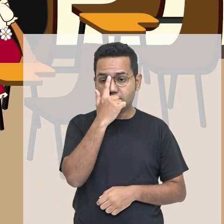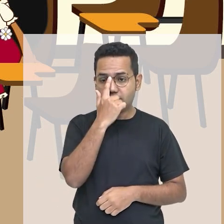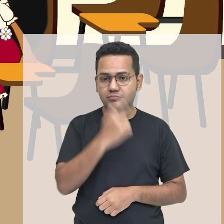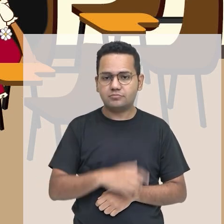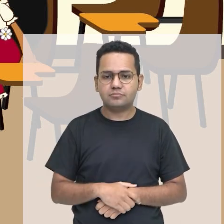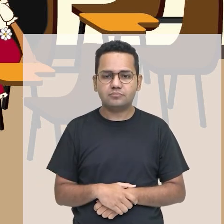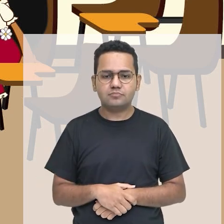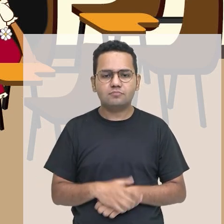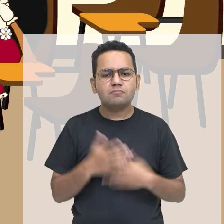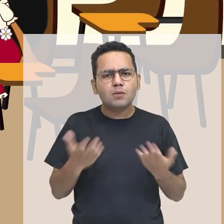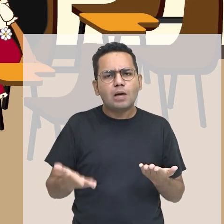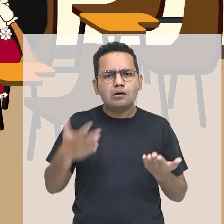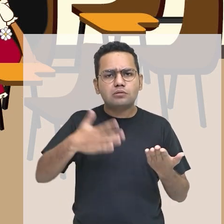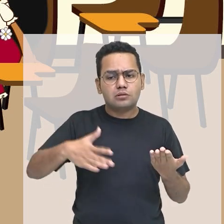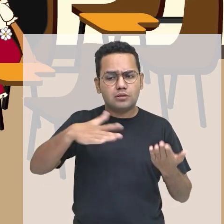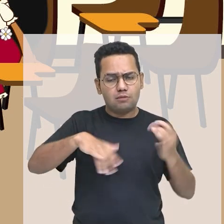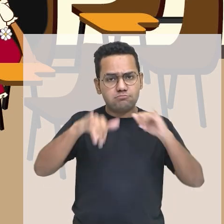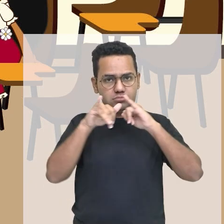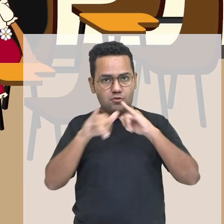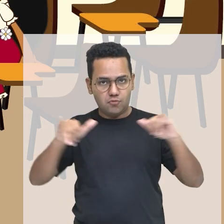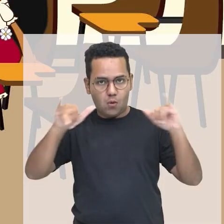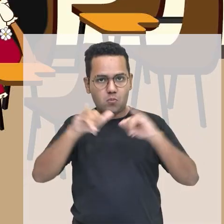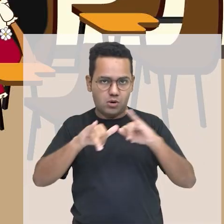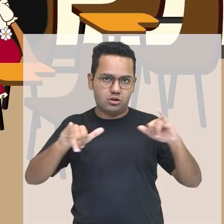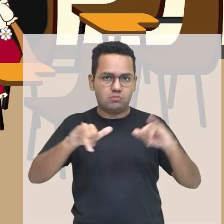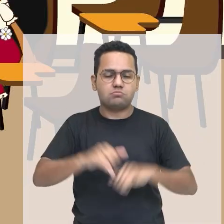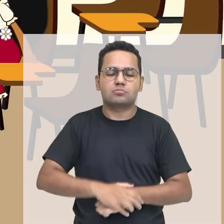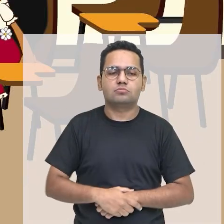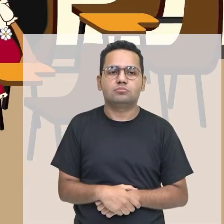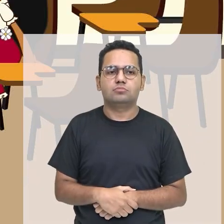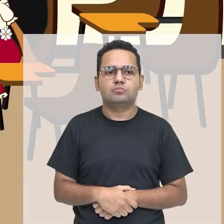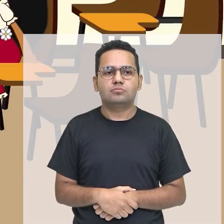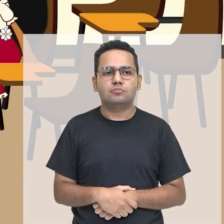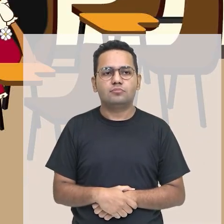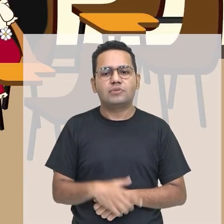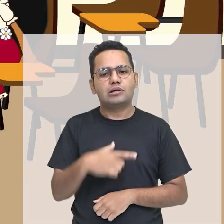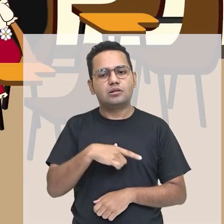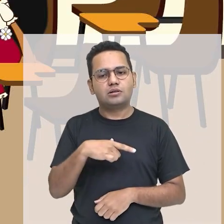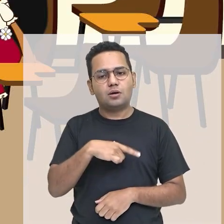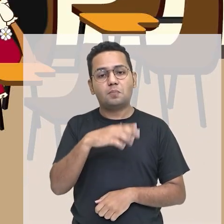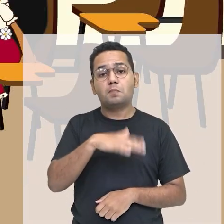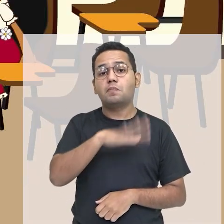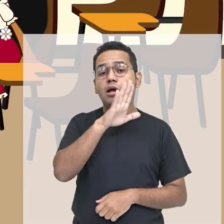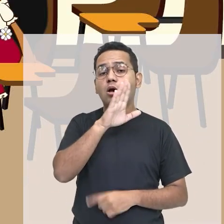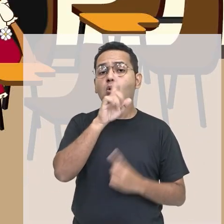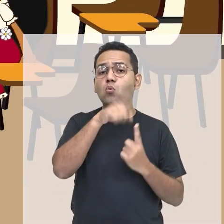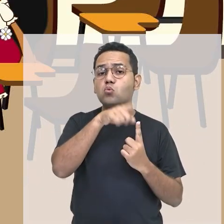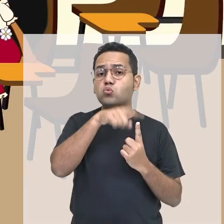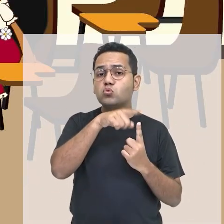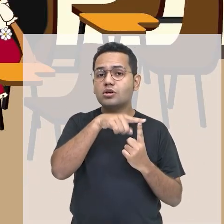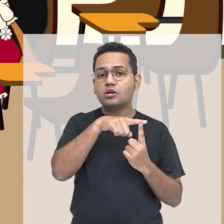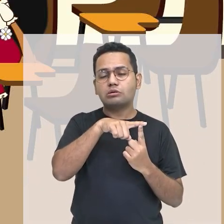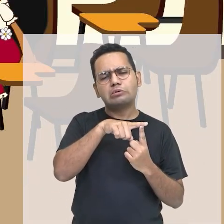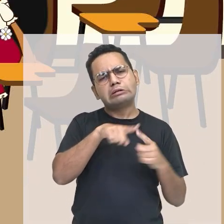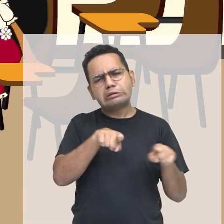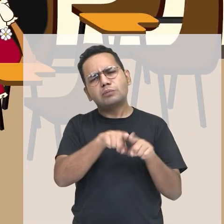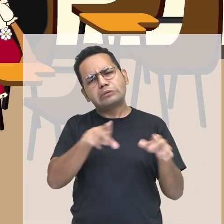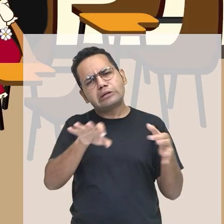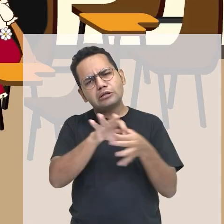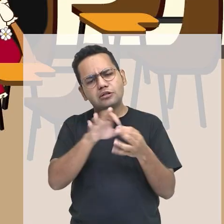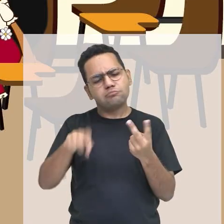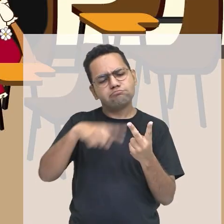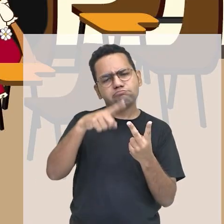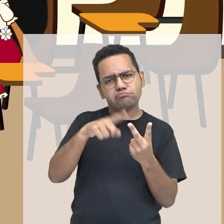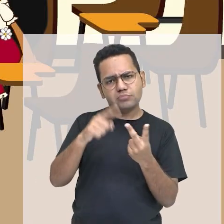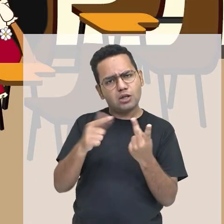falando na esfera publicitária, por exemplo, é comum ter a linguagem verbal aliada à linguagem não verbal, tá?